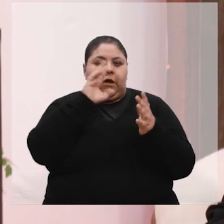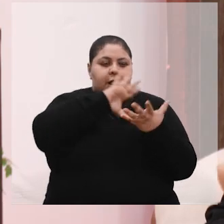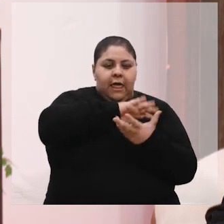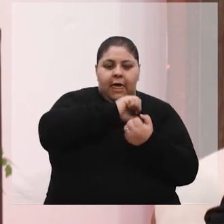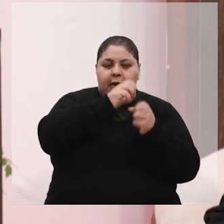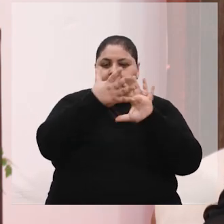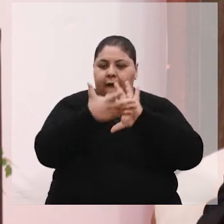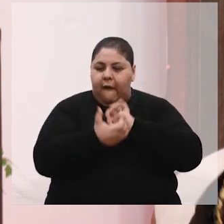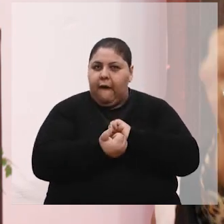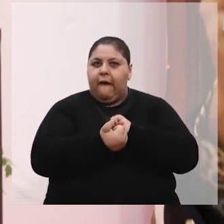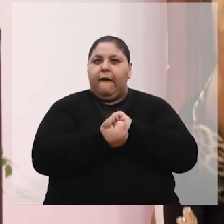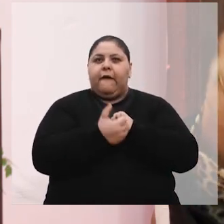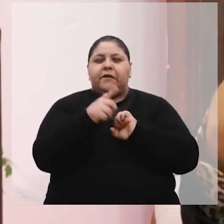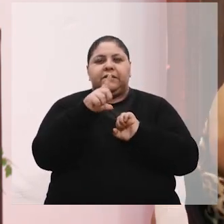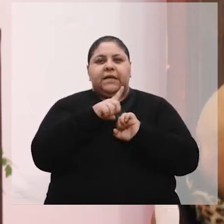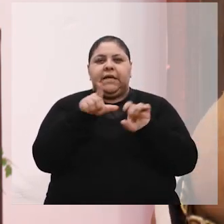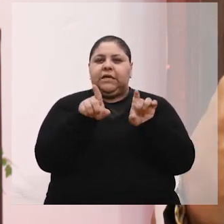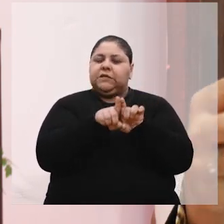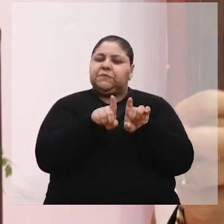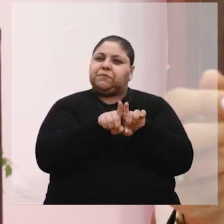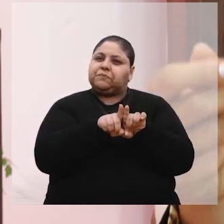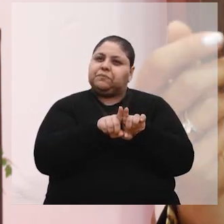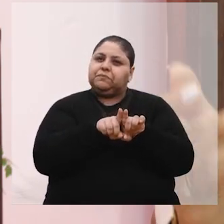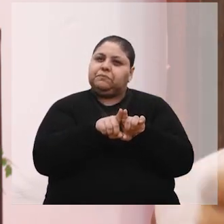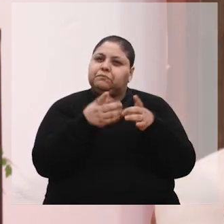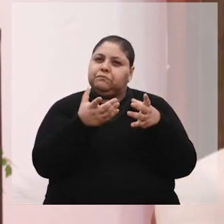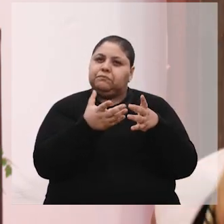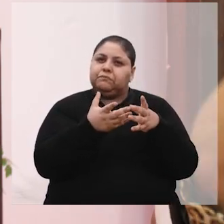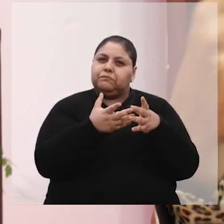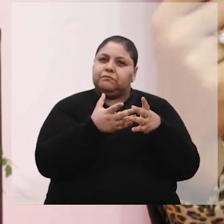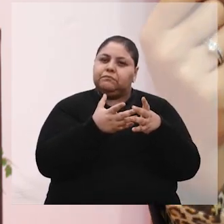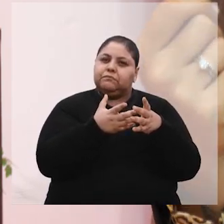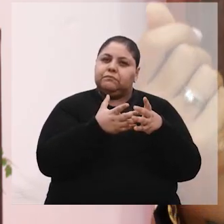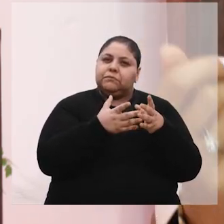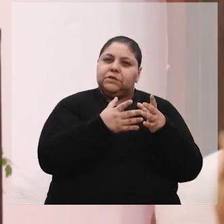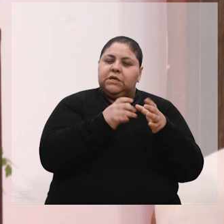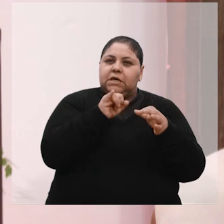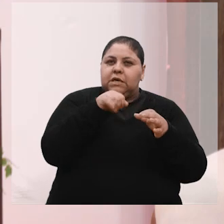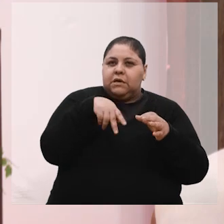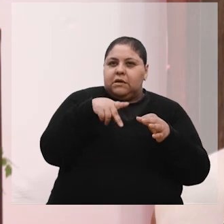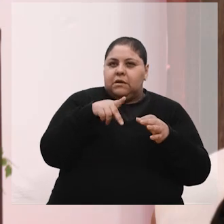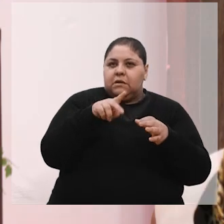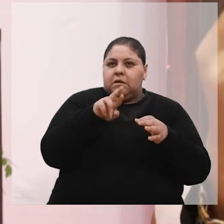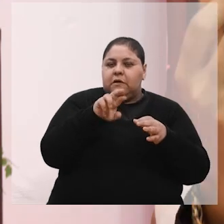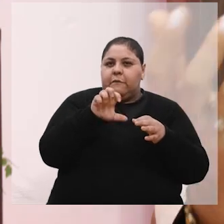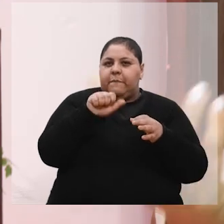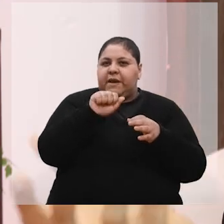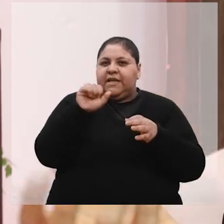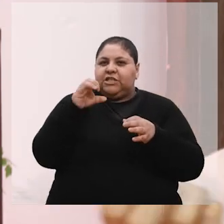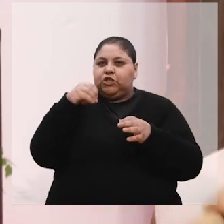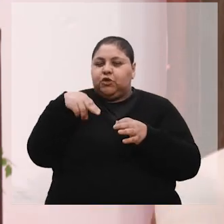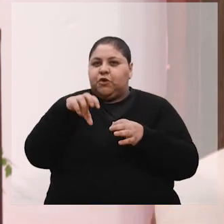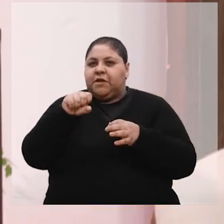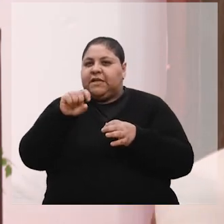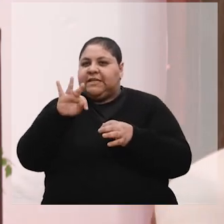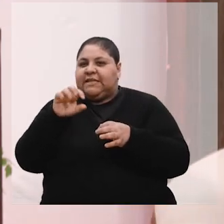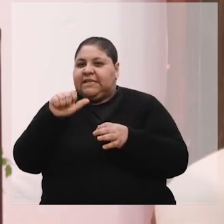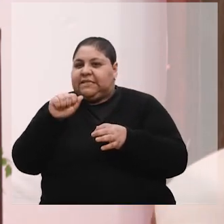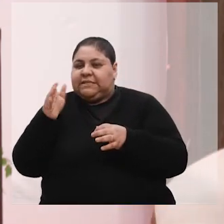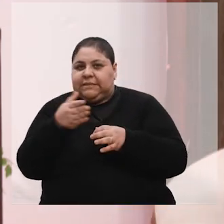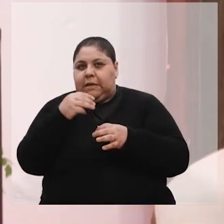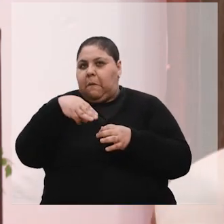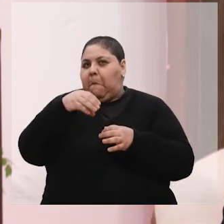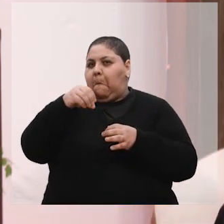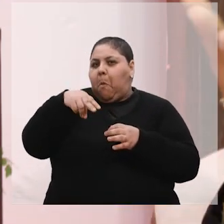uma parte ali que ela entra muito na arte impressionista, de Monet, então traz um pouquinho da